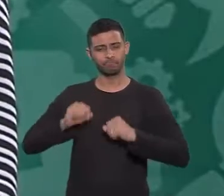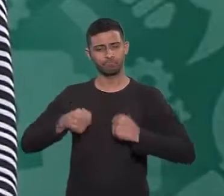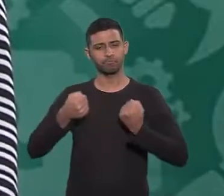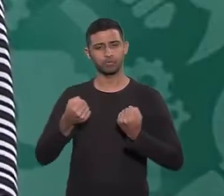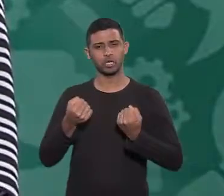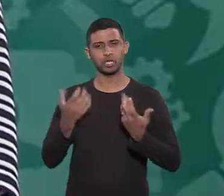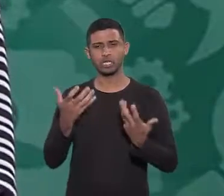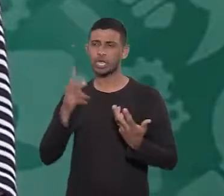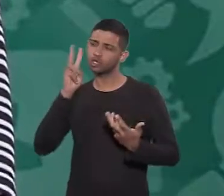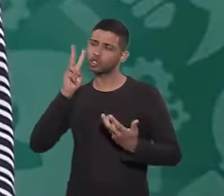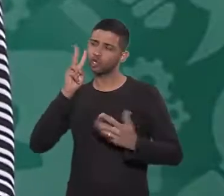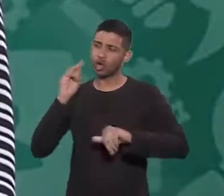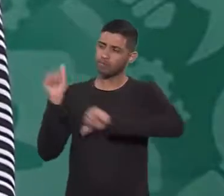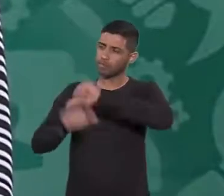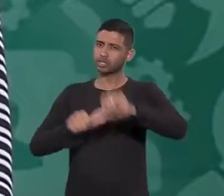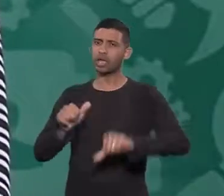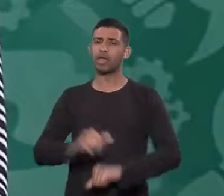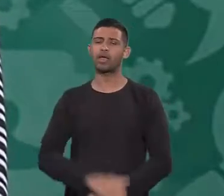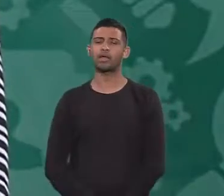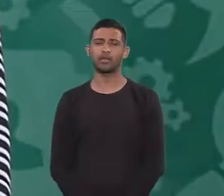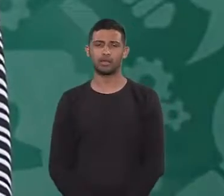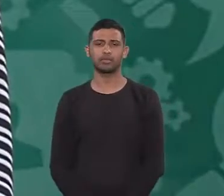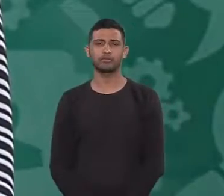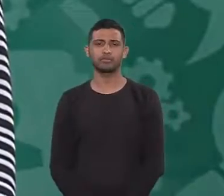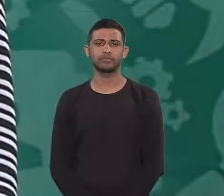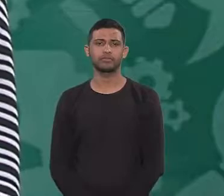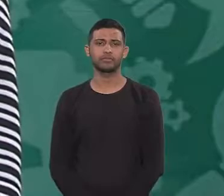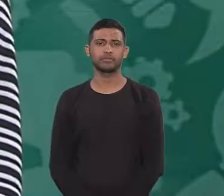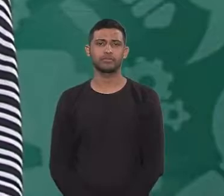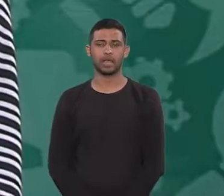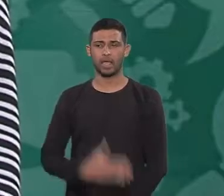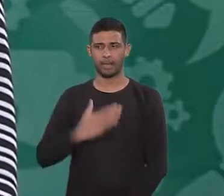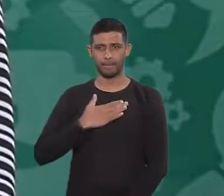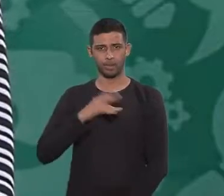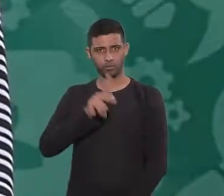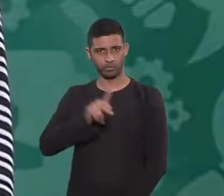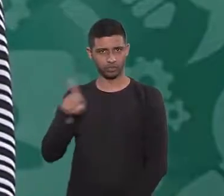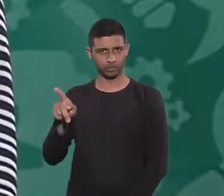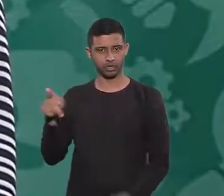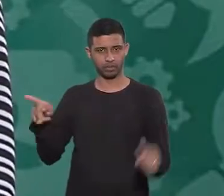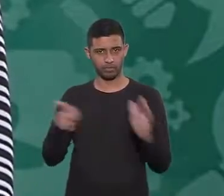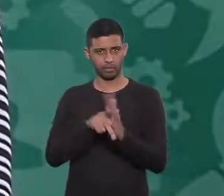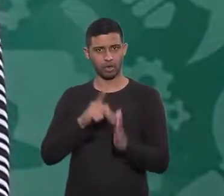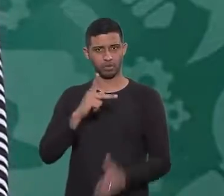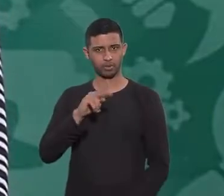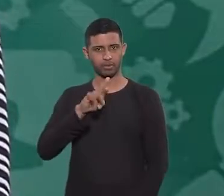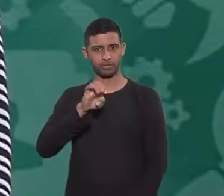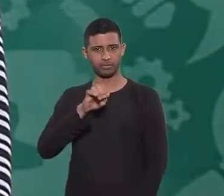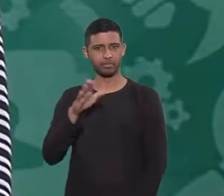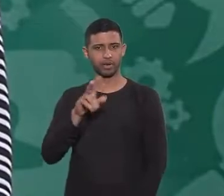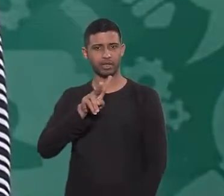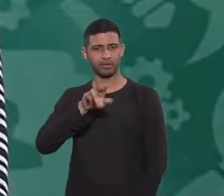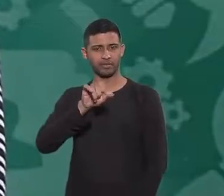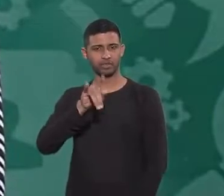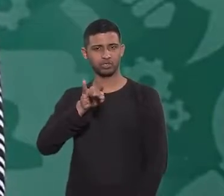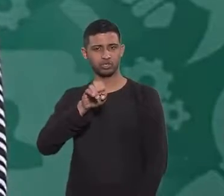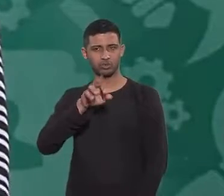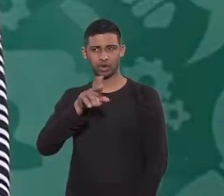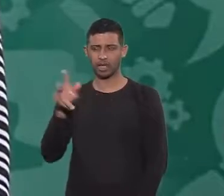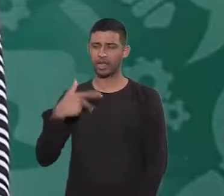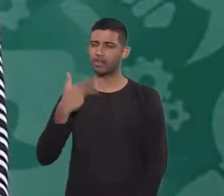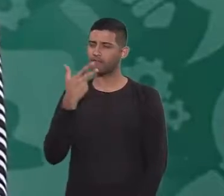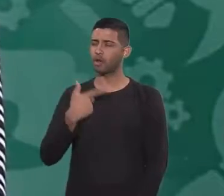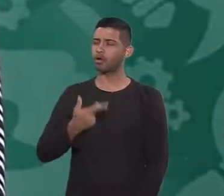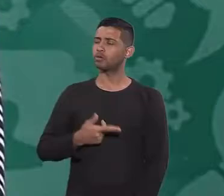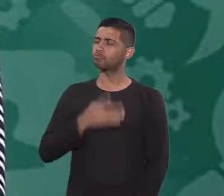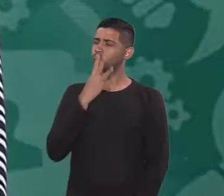como você disse, mudar o rumo da história, sabe? O meu professor lá do pré-vestibular, ele falou uma coisa que eu achei muito interessante,